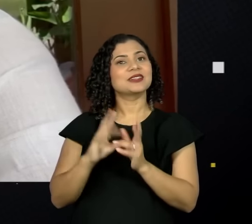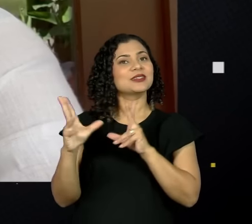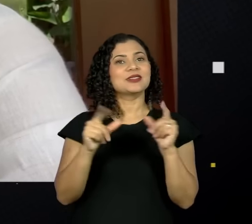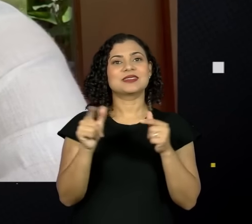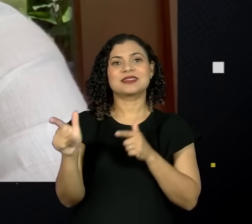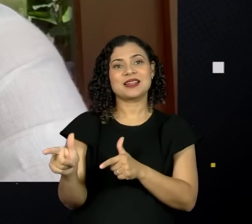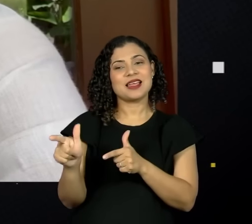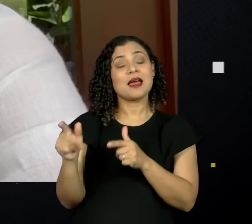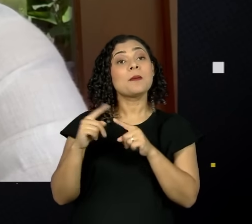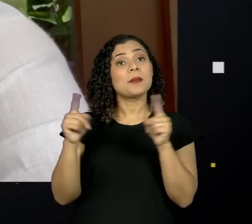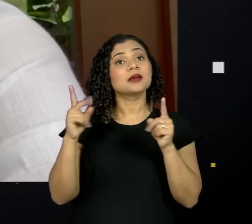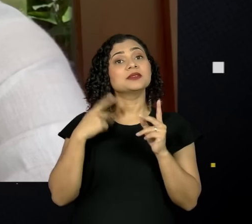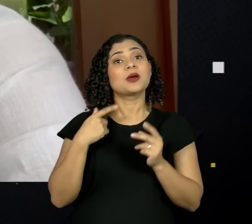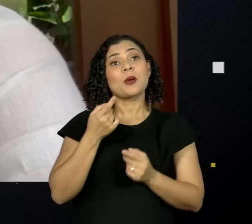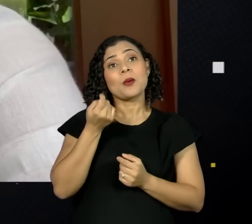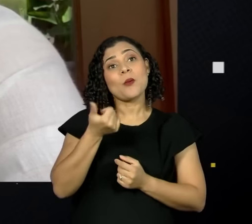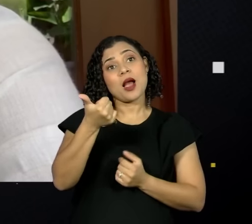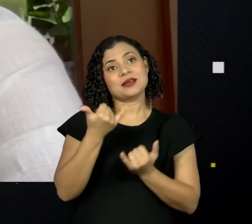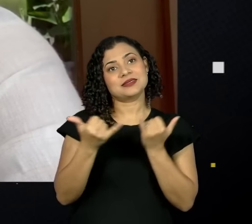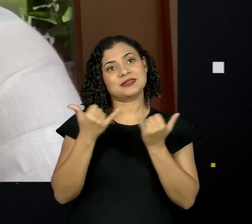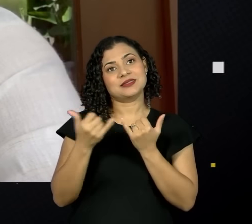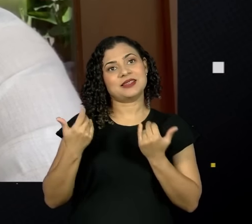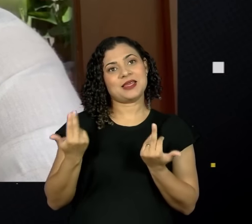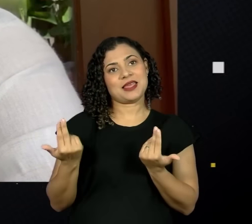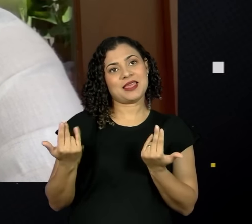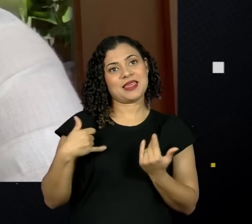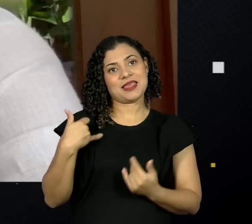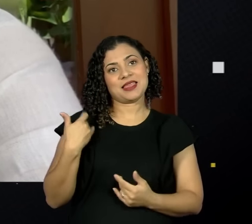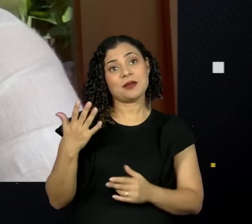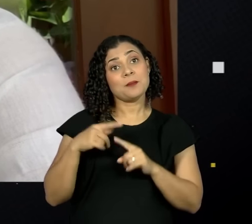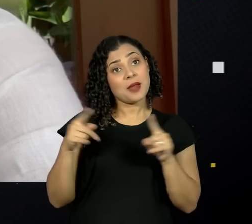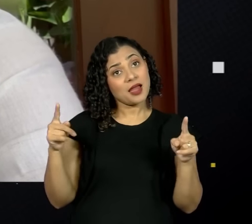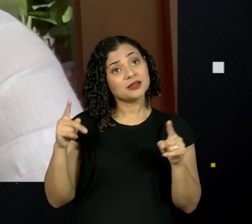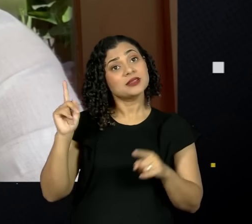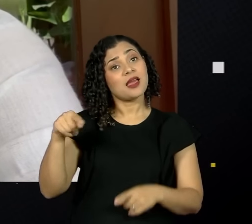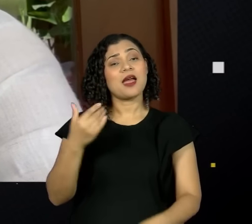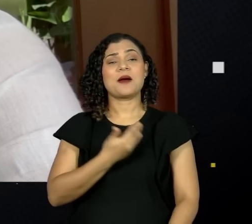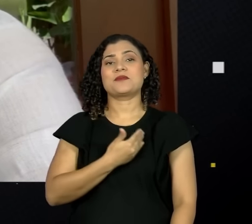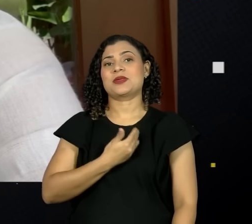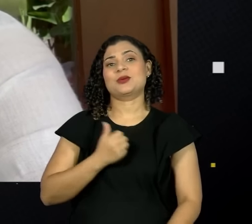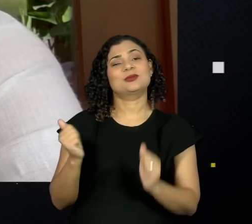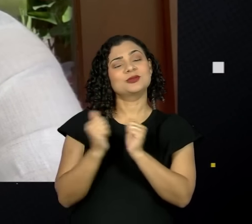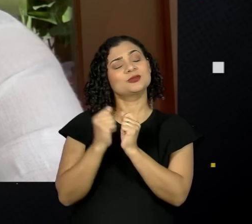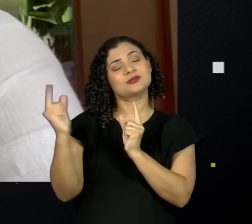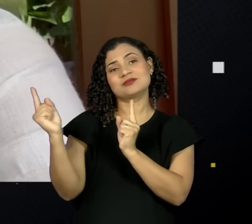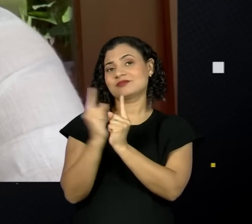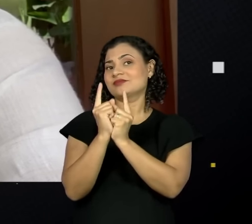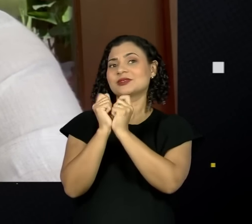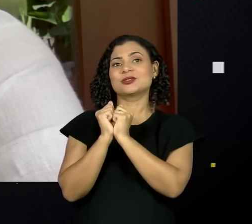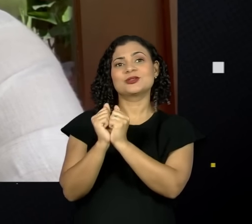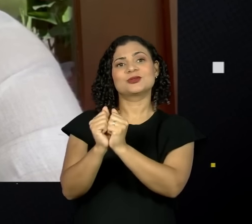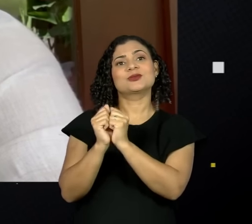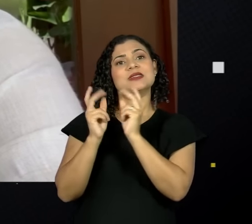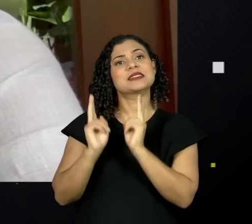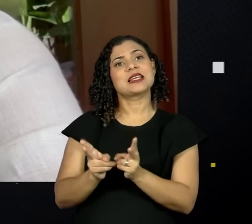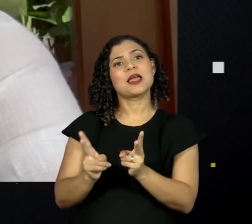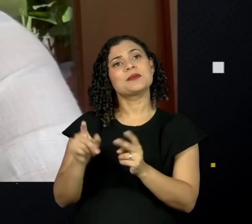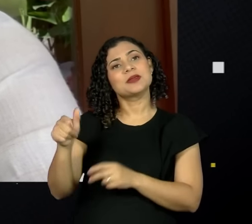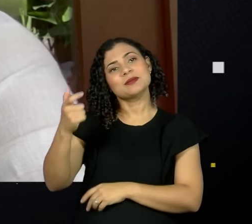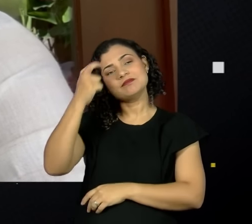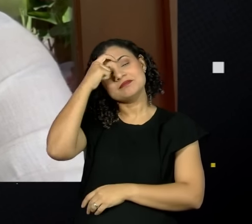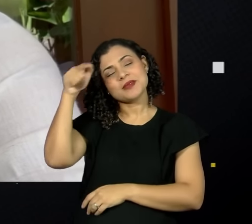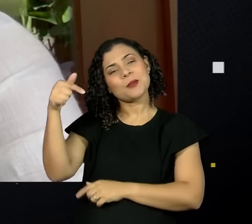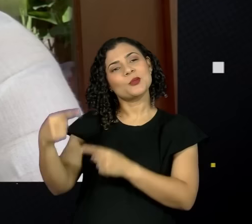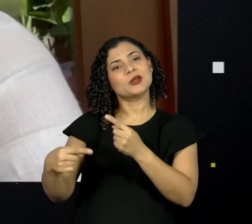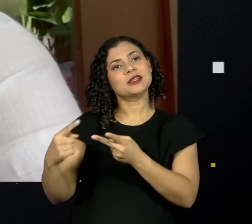mesma idade é mas é uma brincadeira e é um amigo pra vida que eu quero caminhar sempre perto que tem uma consciência